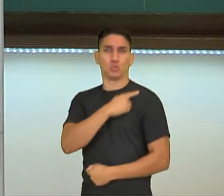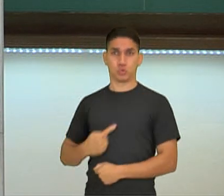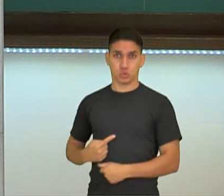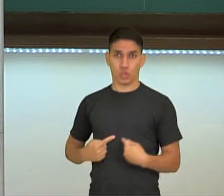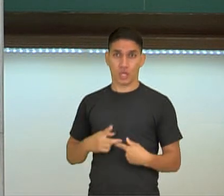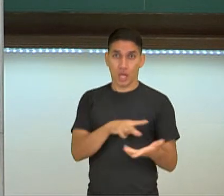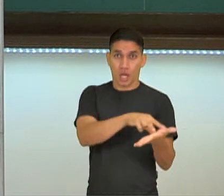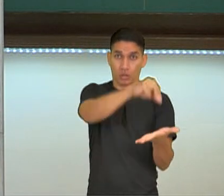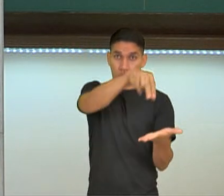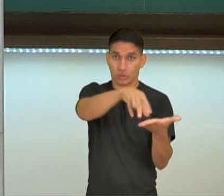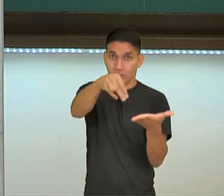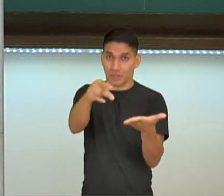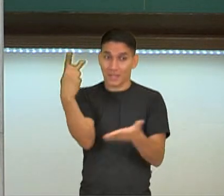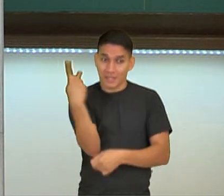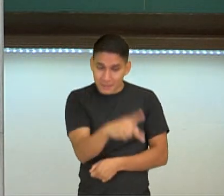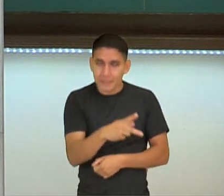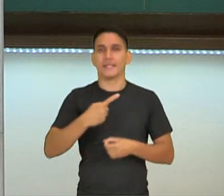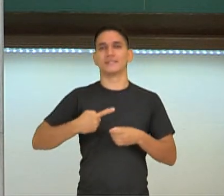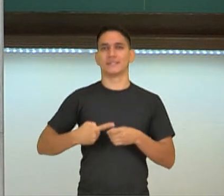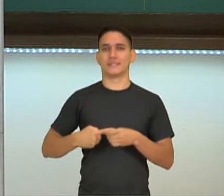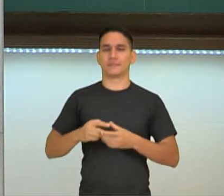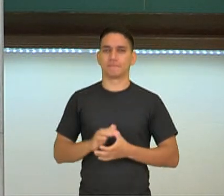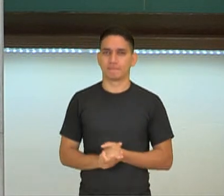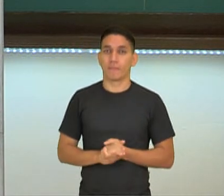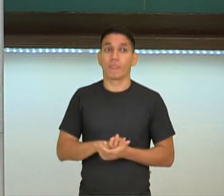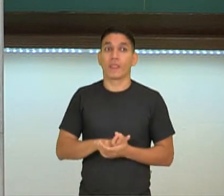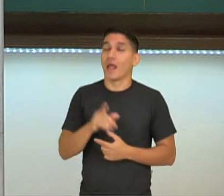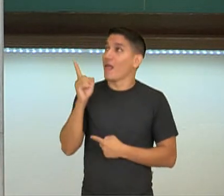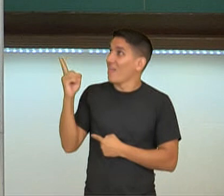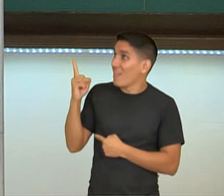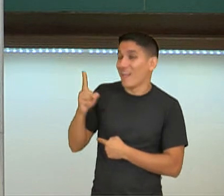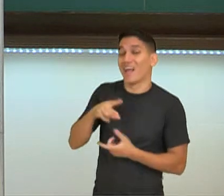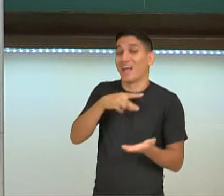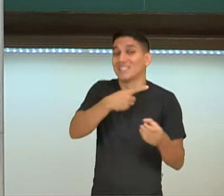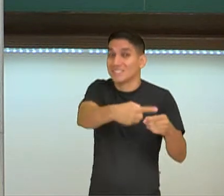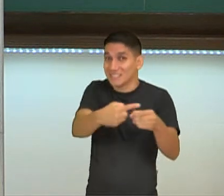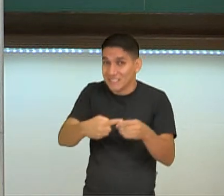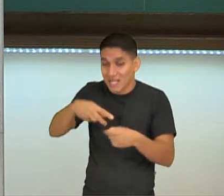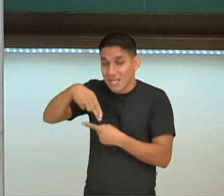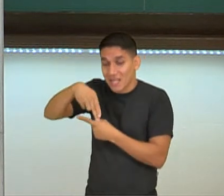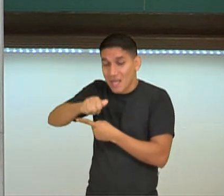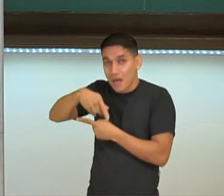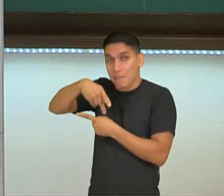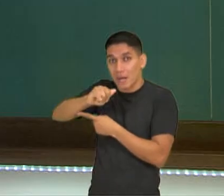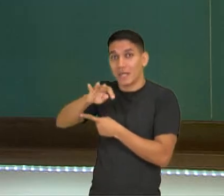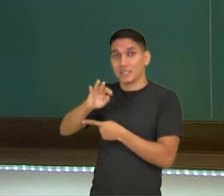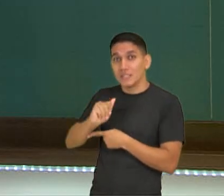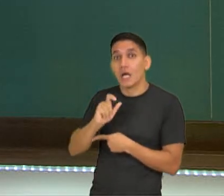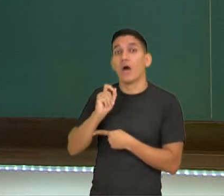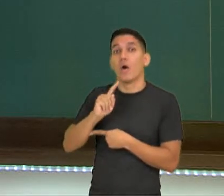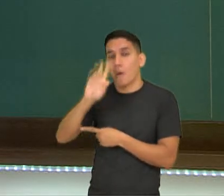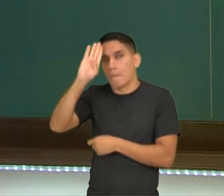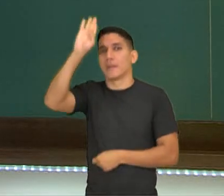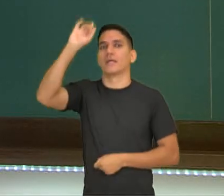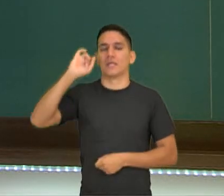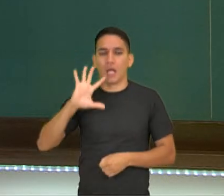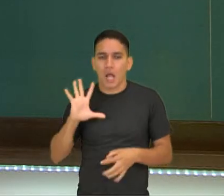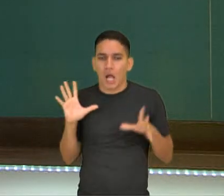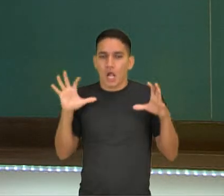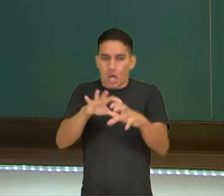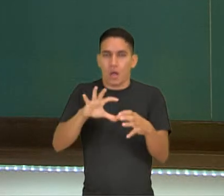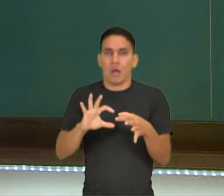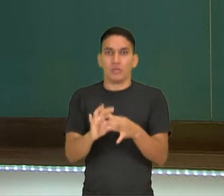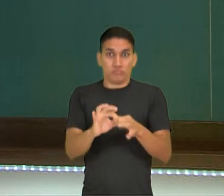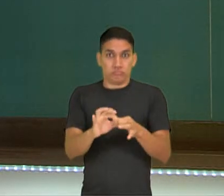governante cuxita, eram nas cidades. Essa cidade de Napata, eles acabaram principalmente se